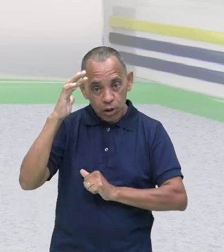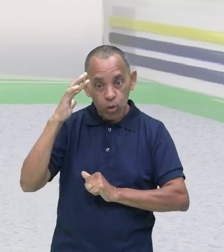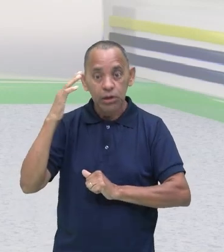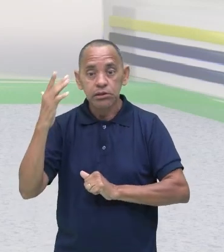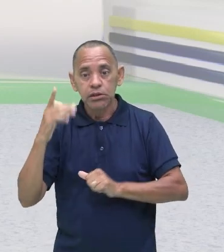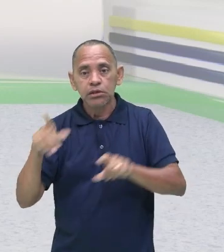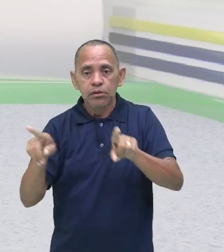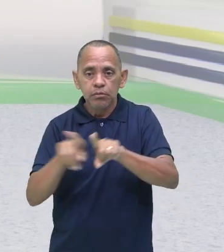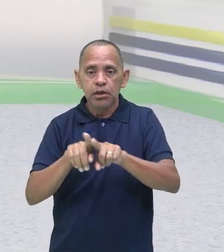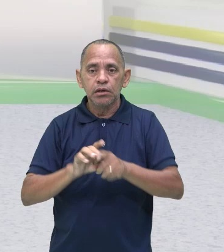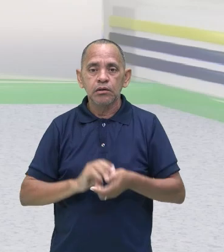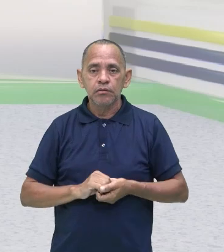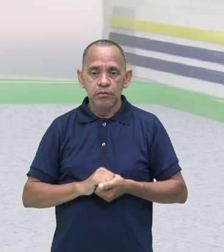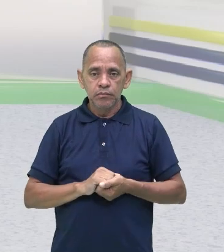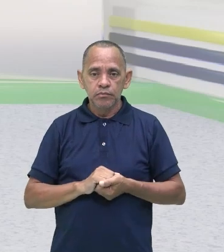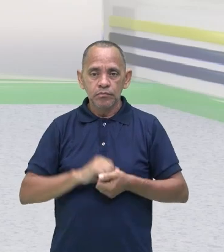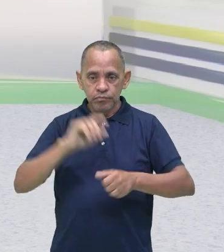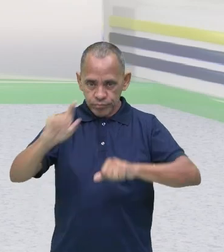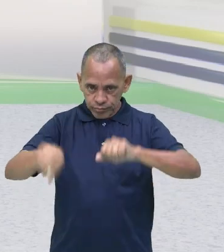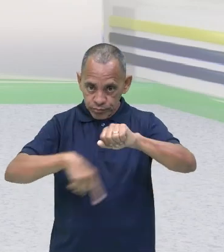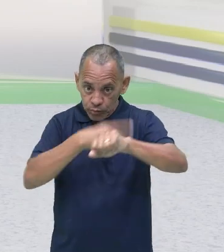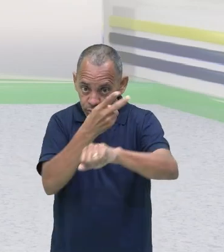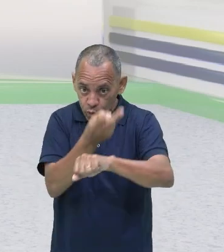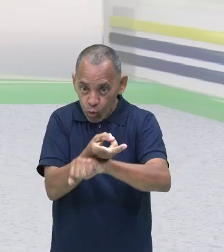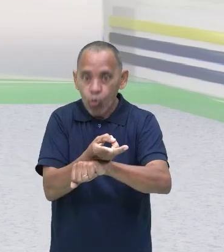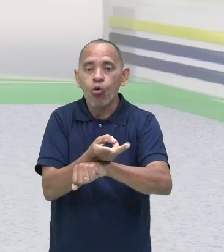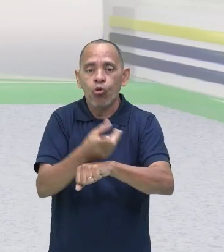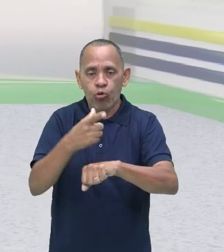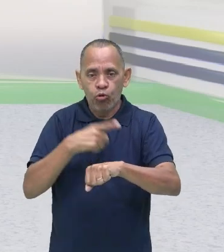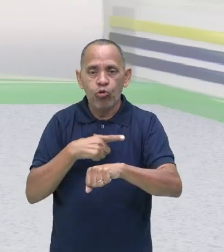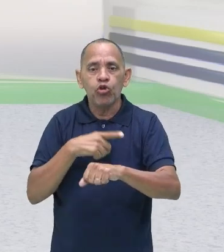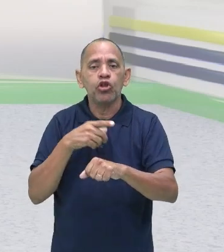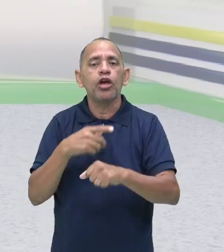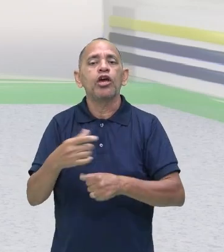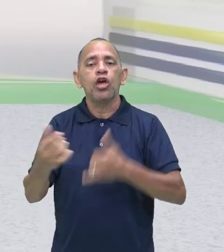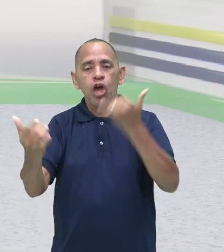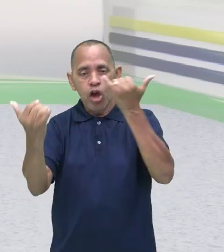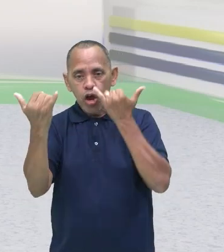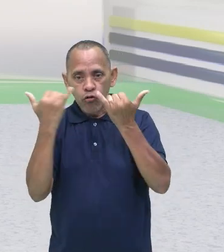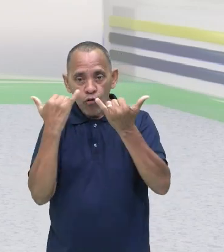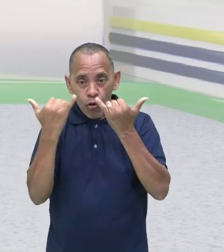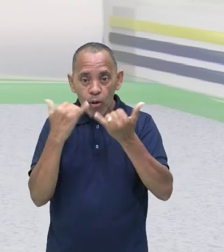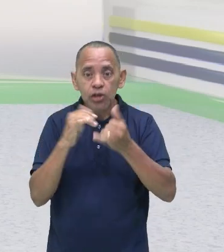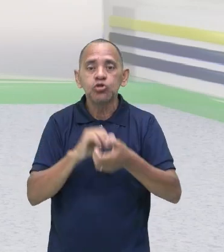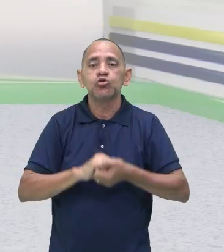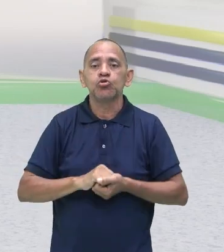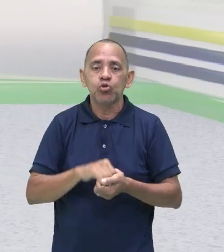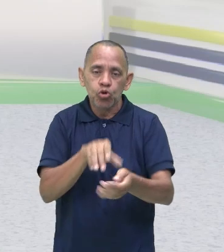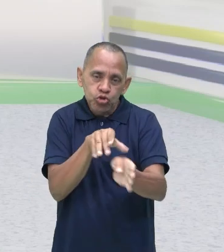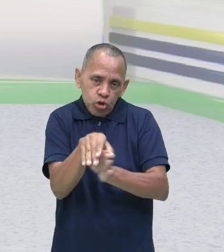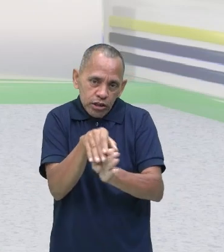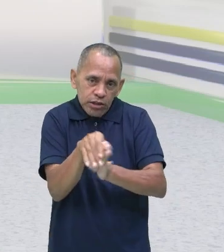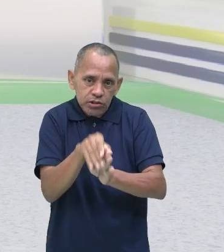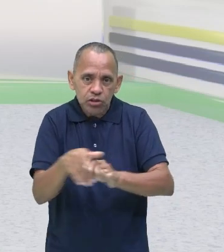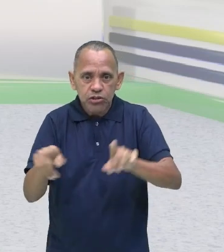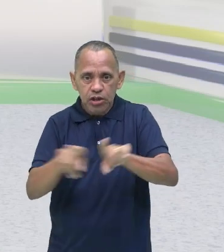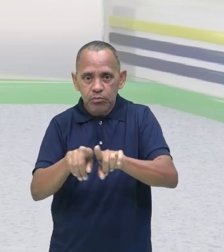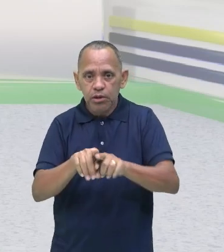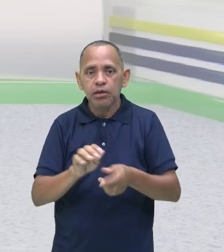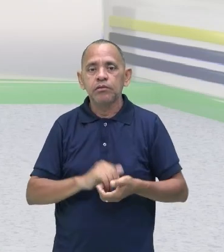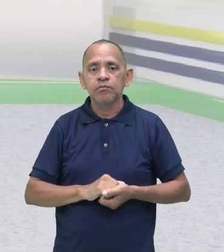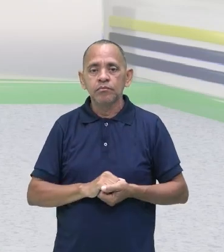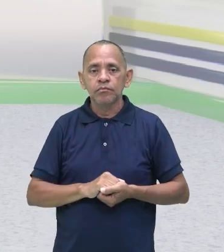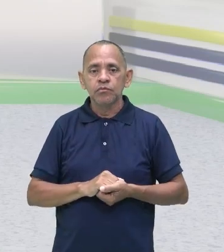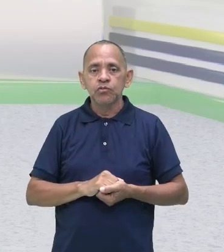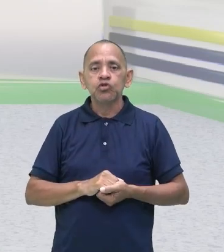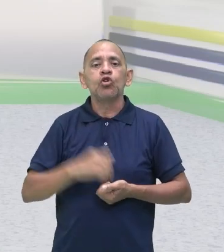Isso. ensino médio, mas aguardem que, com certeza, né, professora Emily, esses alunos serão contemplados. E assim que chegar, nós estaremos aqui para